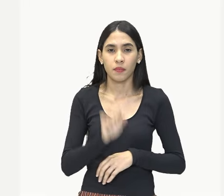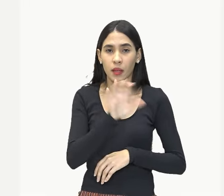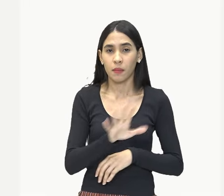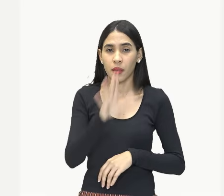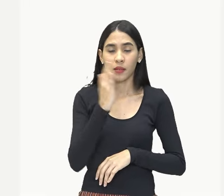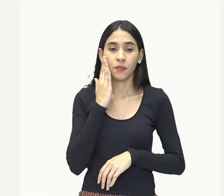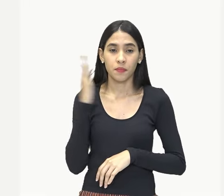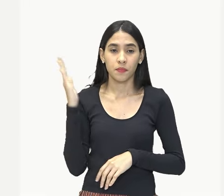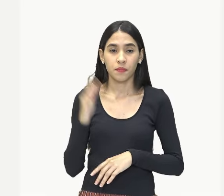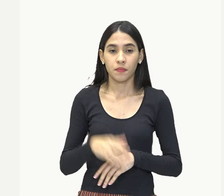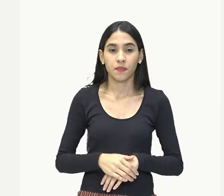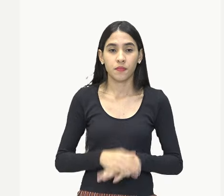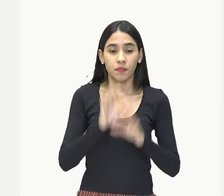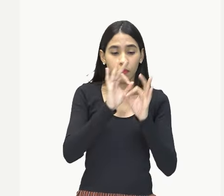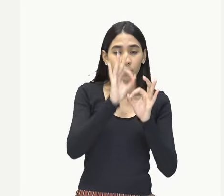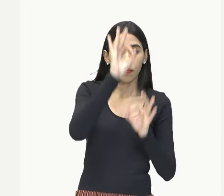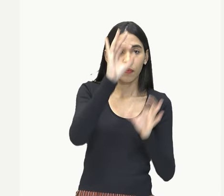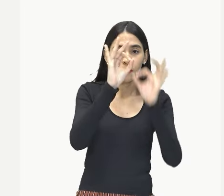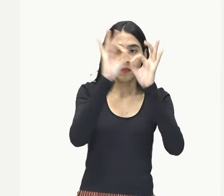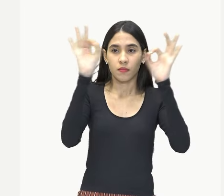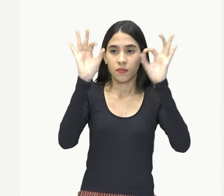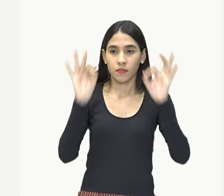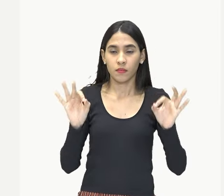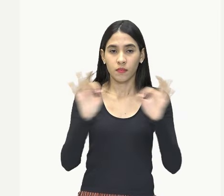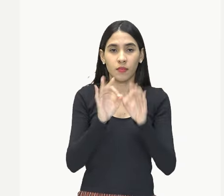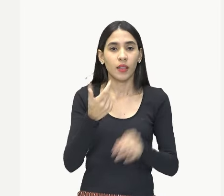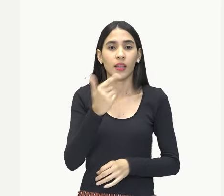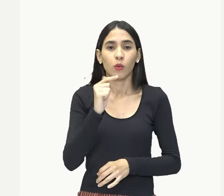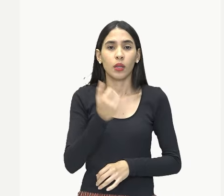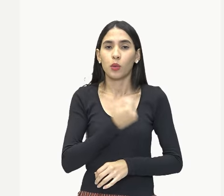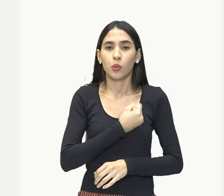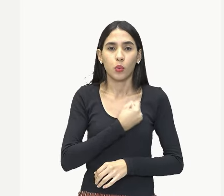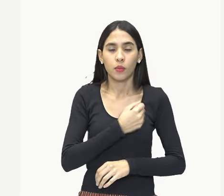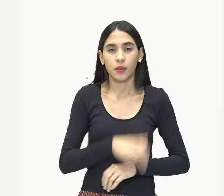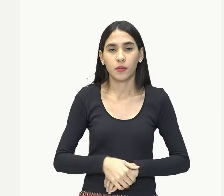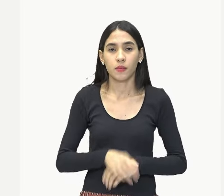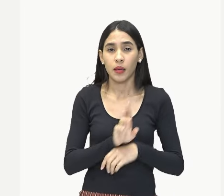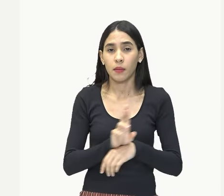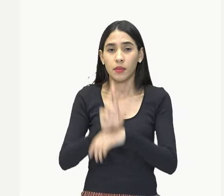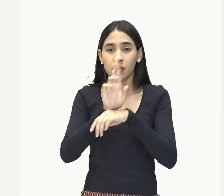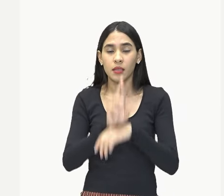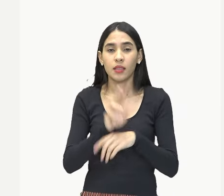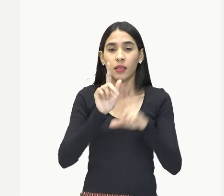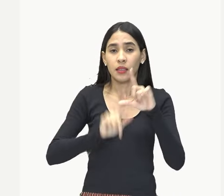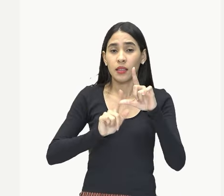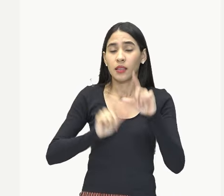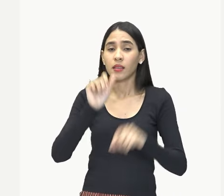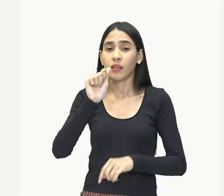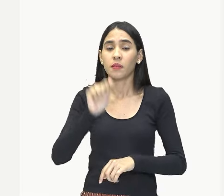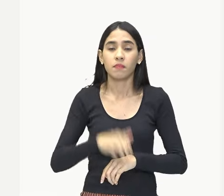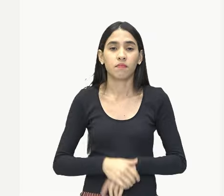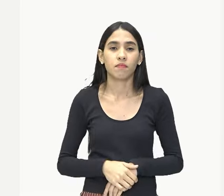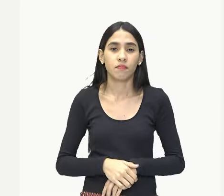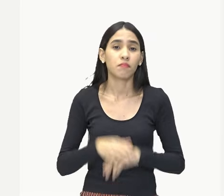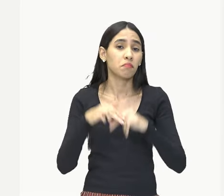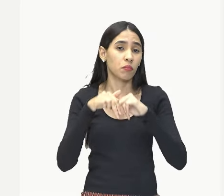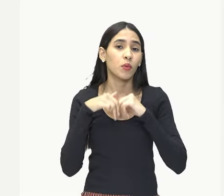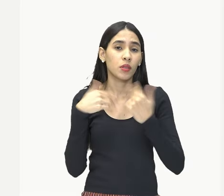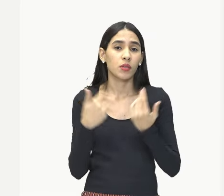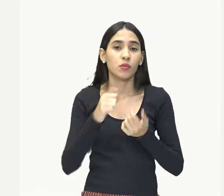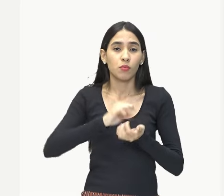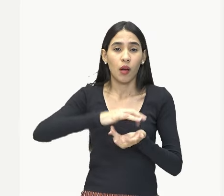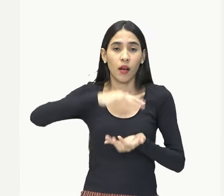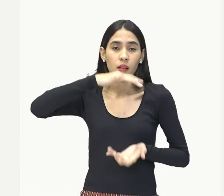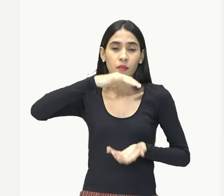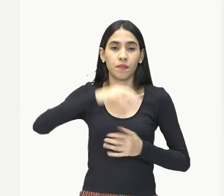A aresta não tem uma medida numérica. Ele é representado pela letra A. É por isso que o